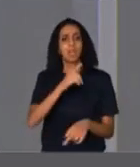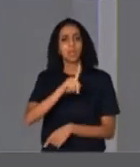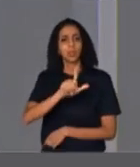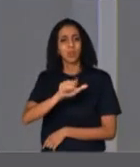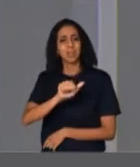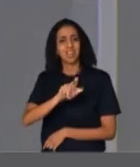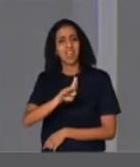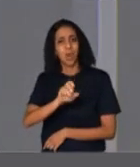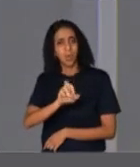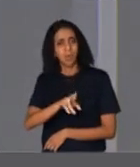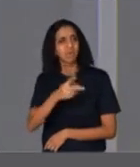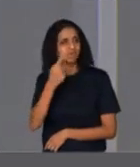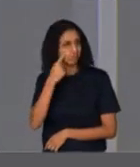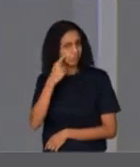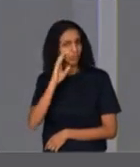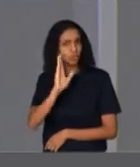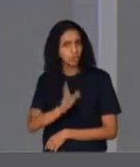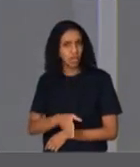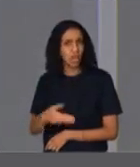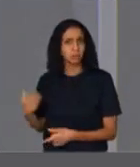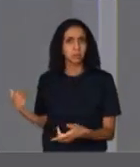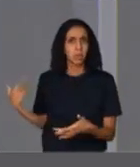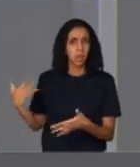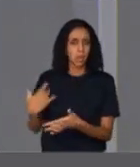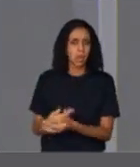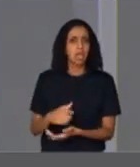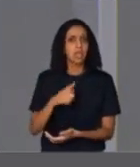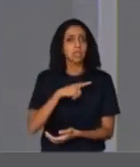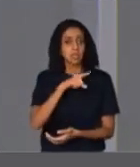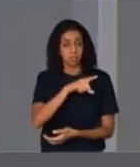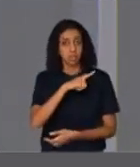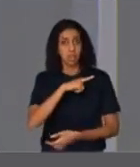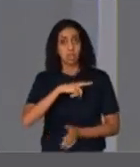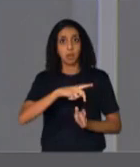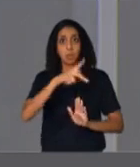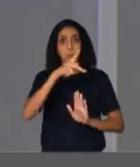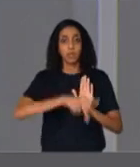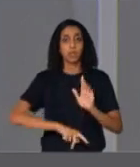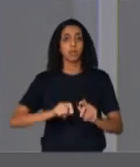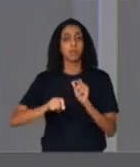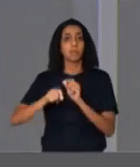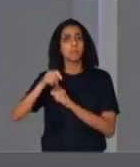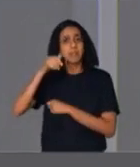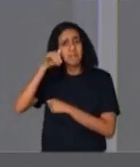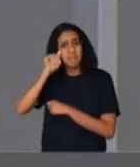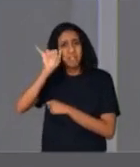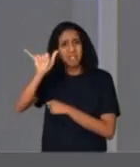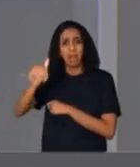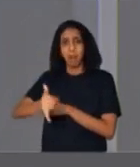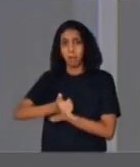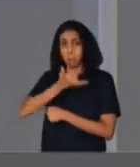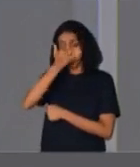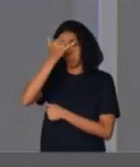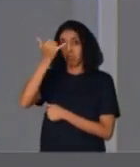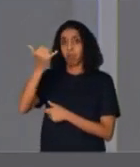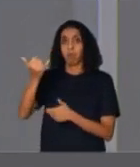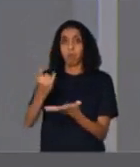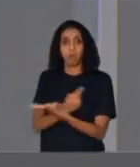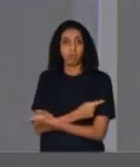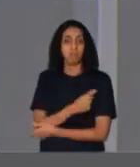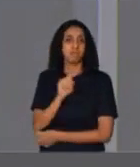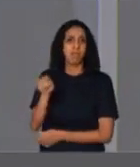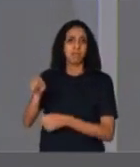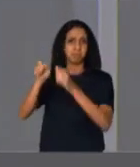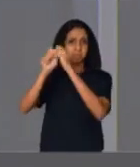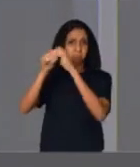isso, tem um projeto de prevenção a essas catástrofes, porque